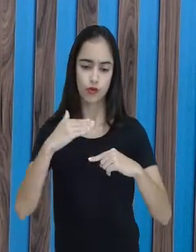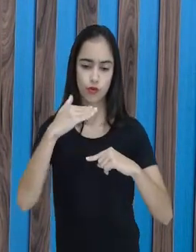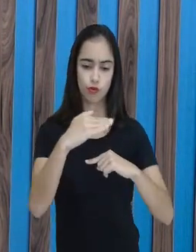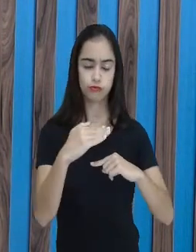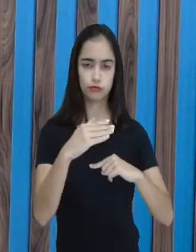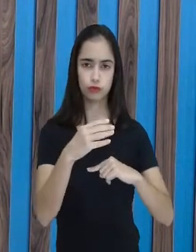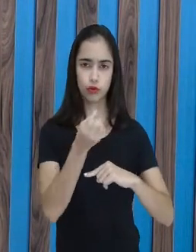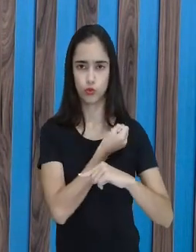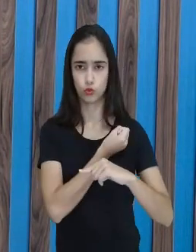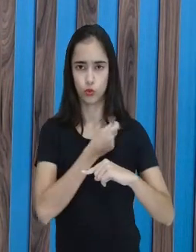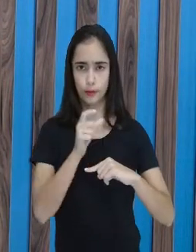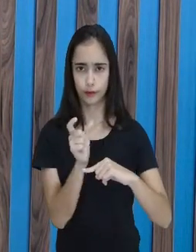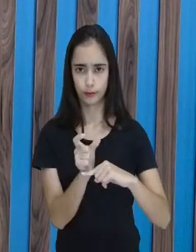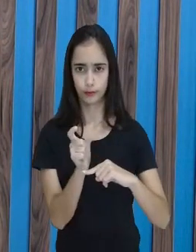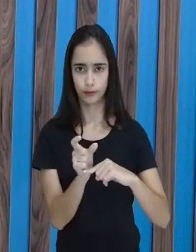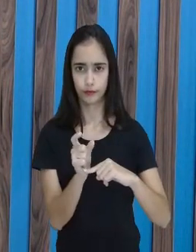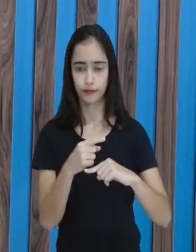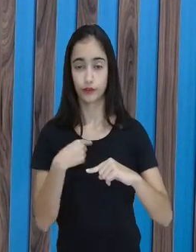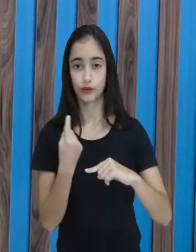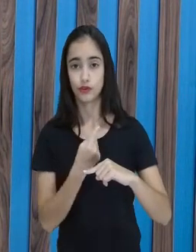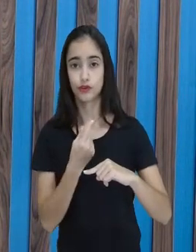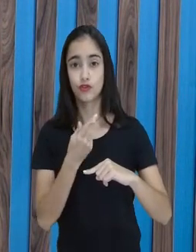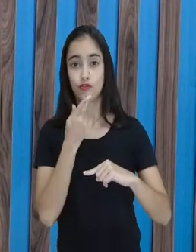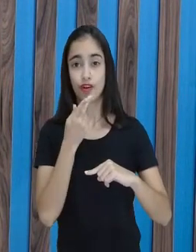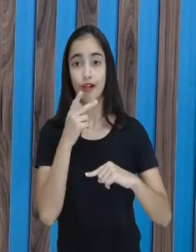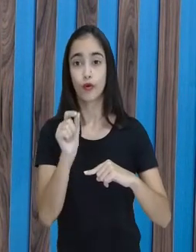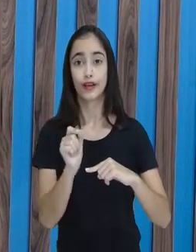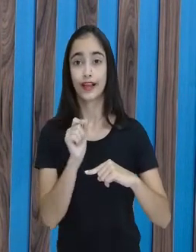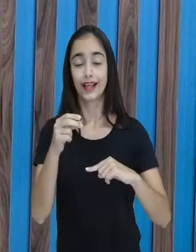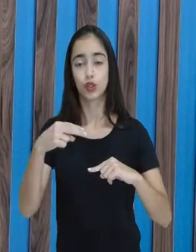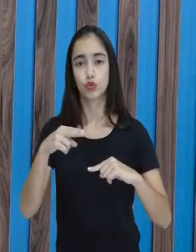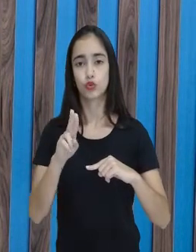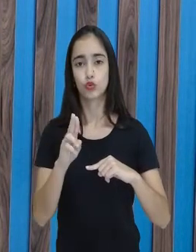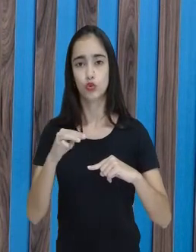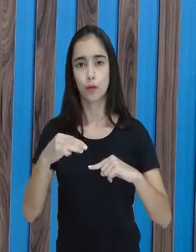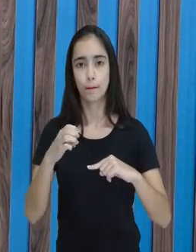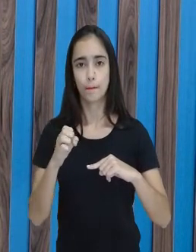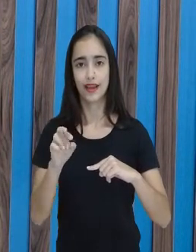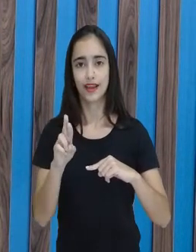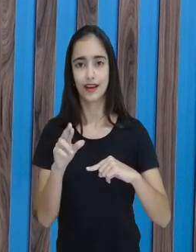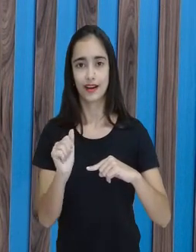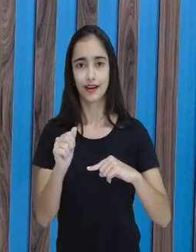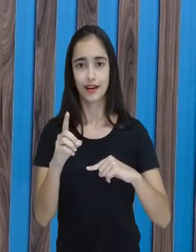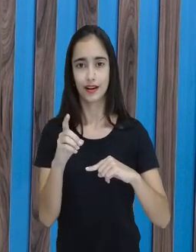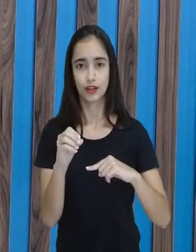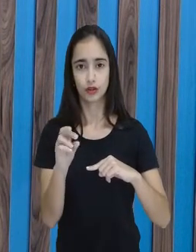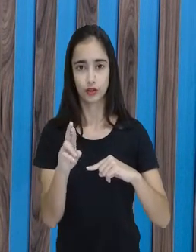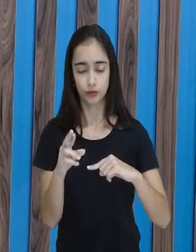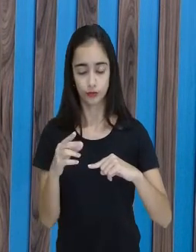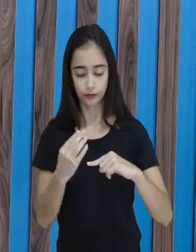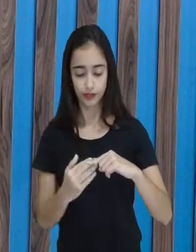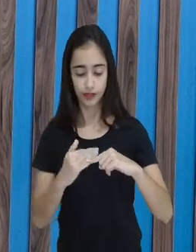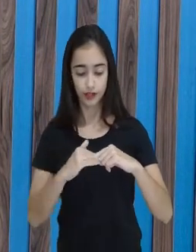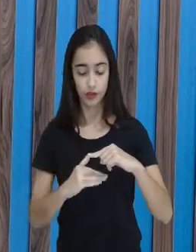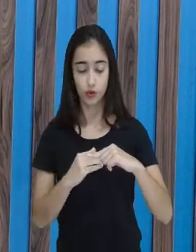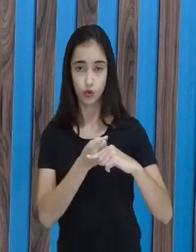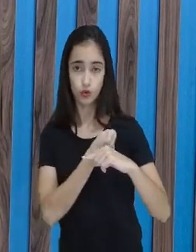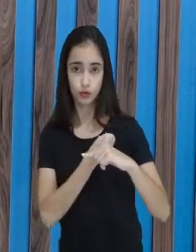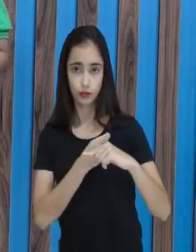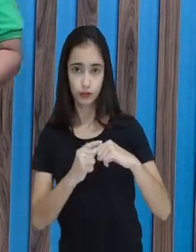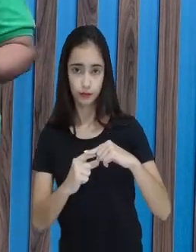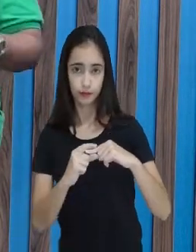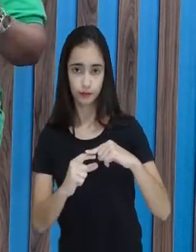dessa fração, a gente chama de numerador. E o número que fica na parte de baixo, a gente chama de